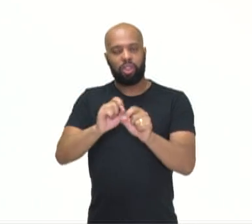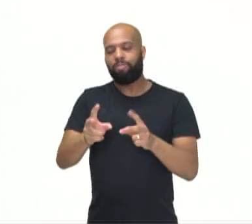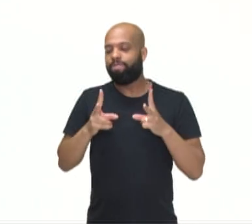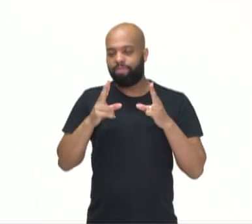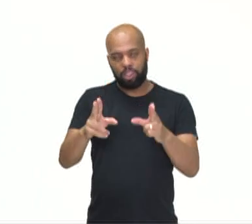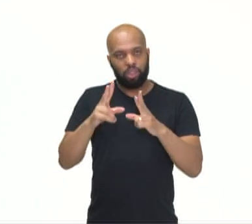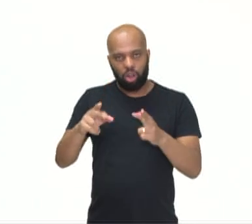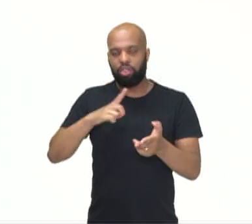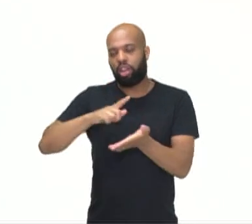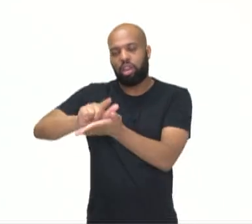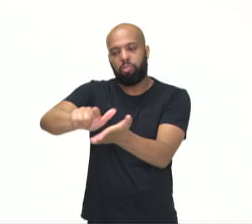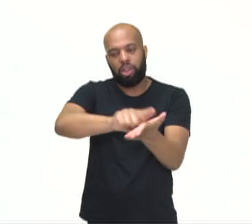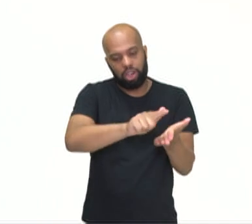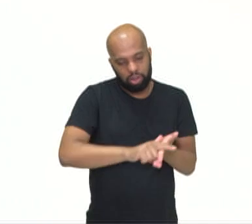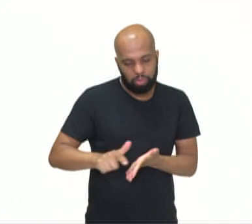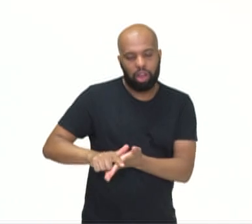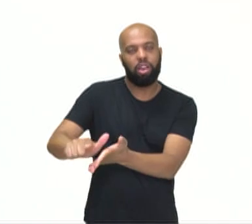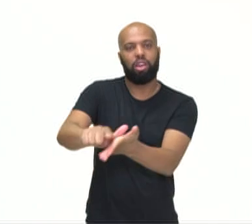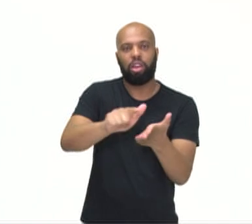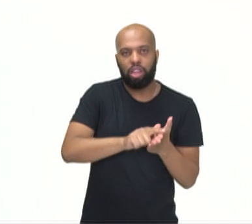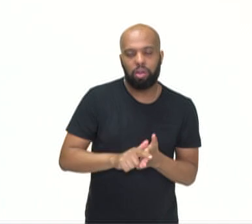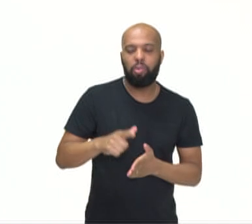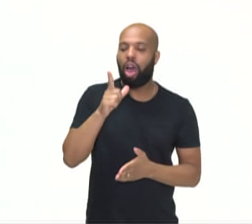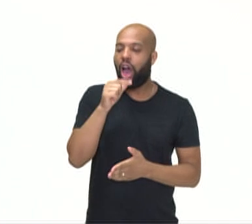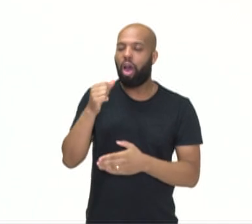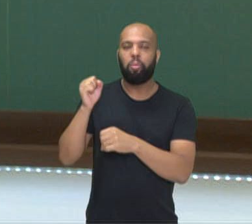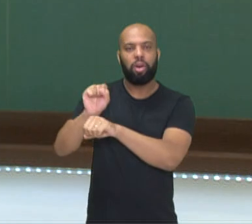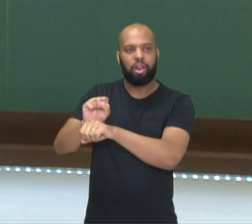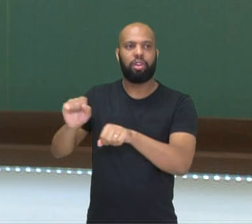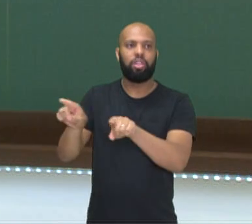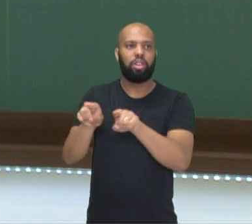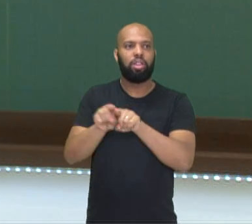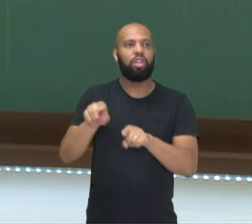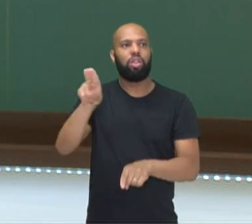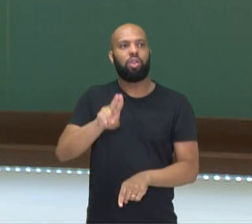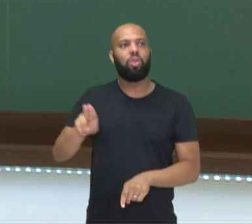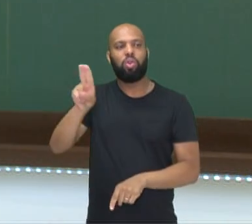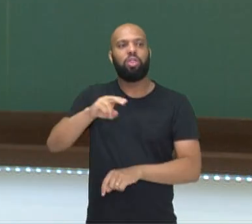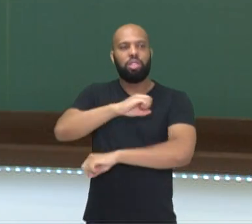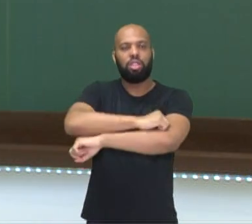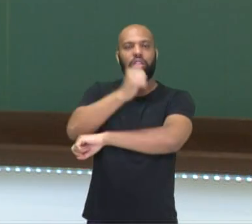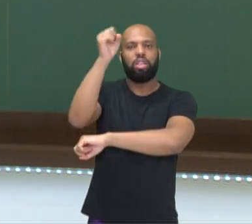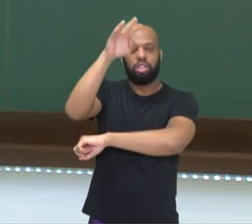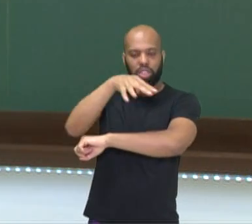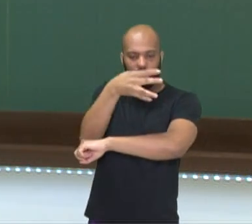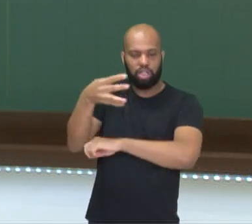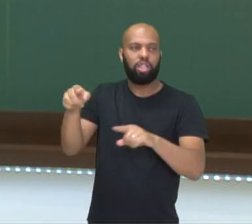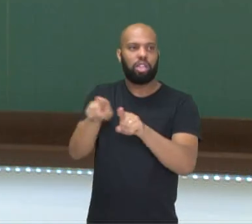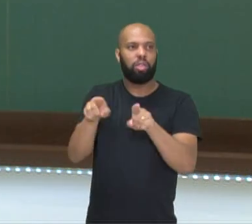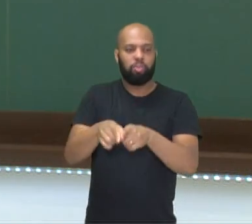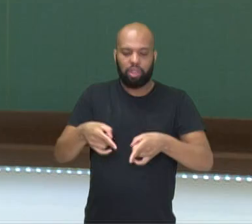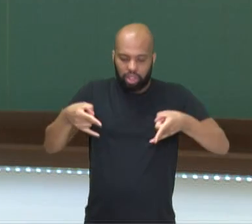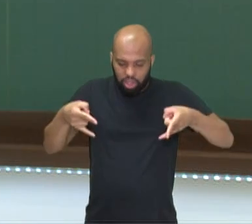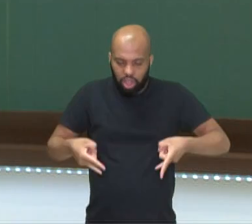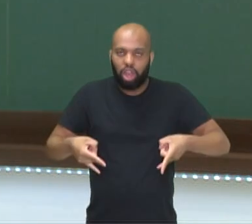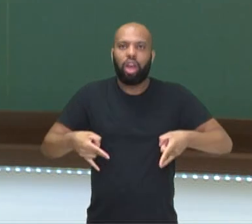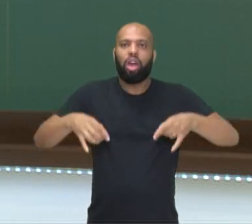mesma, a eliminação dos focos de água parada, o uso de telas, uso de